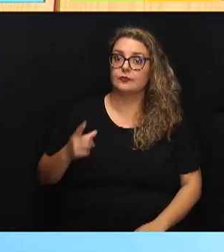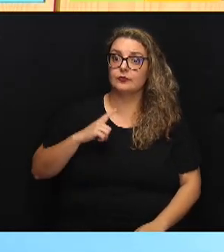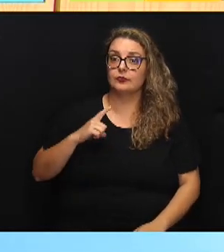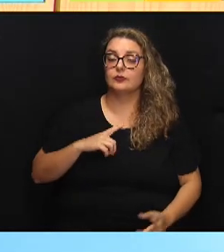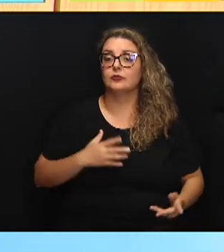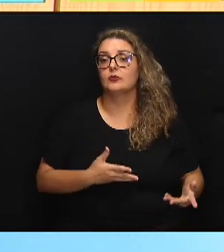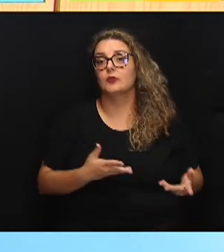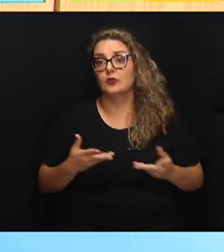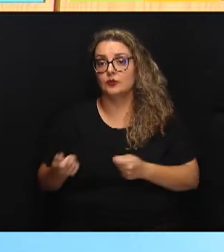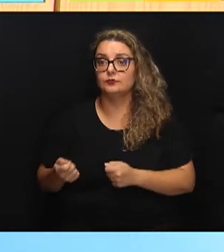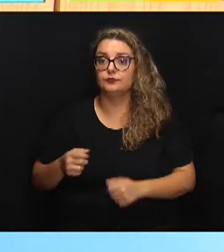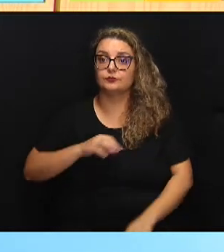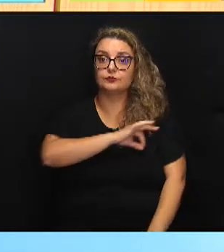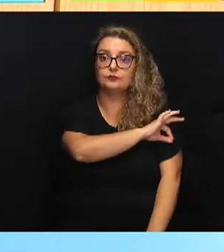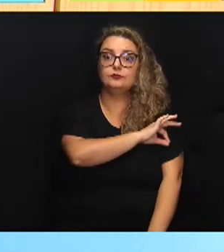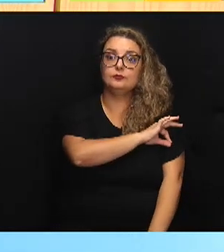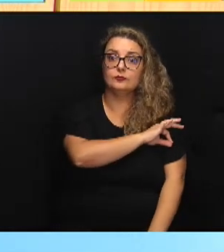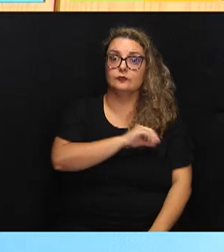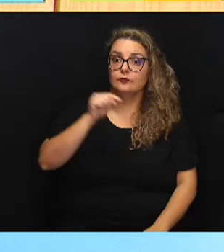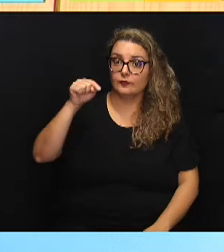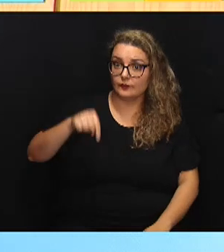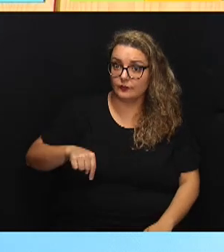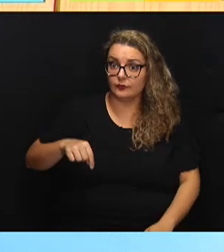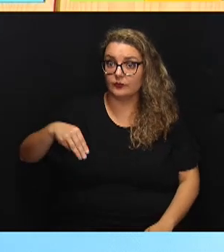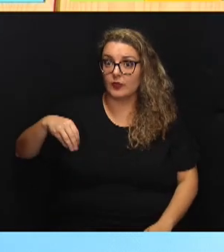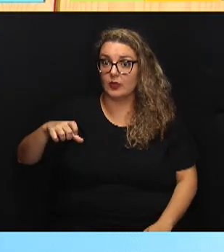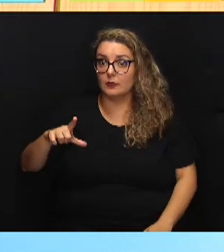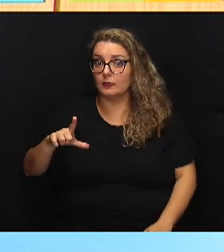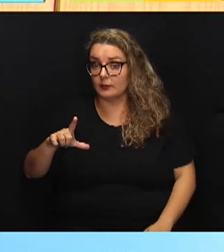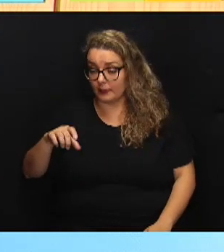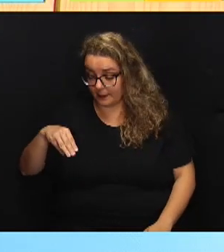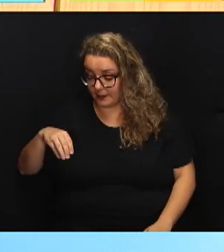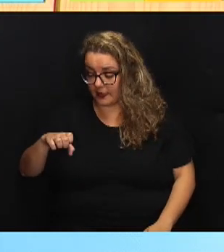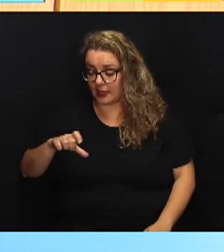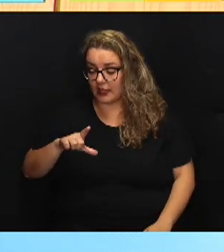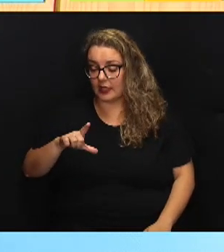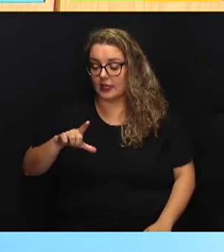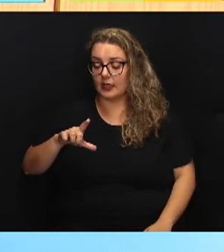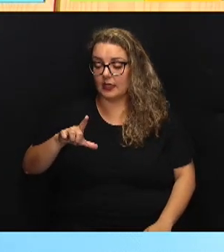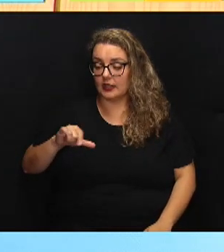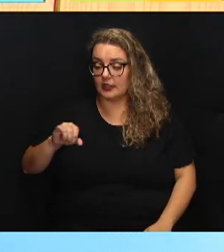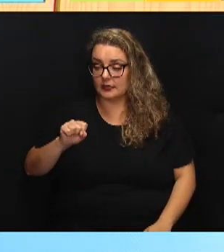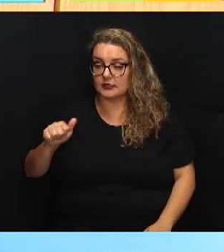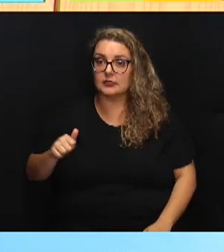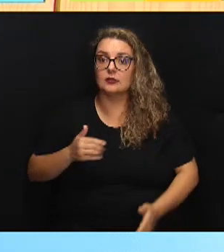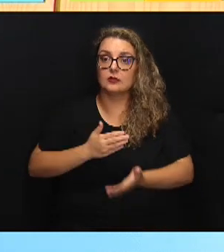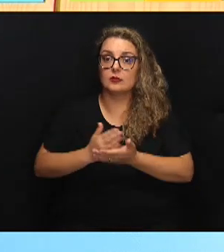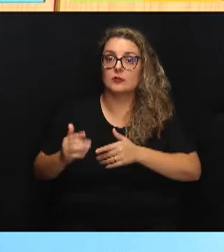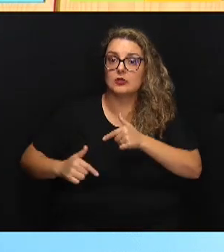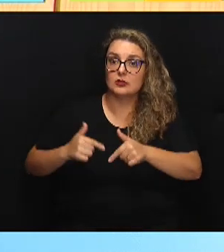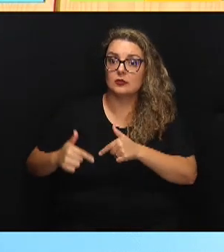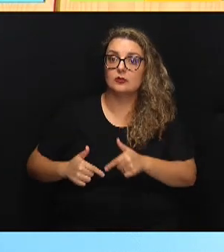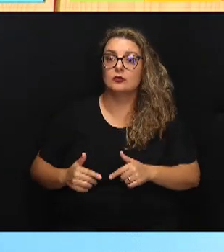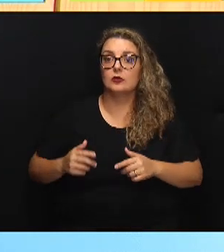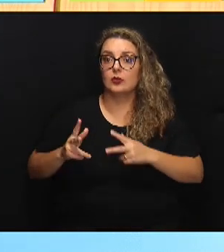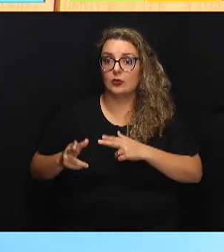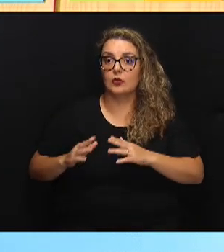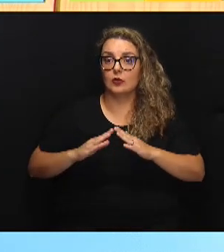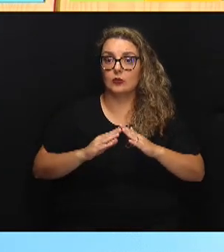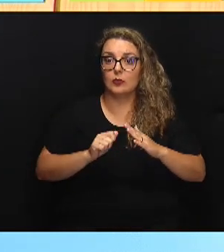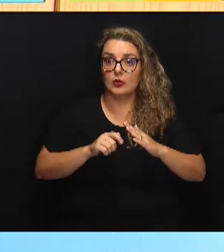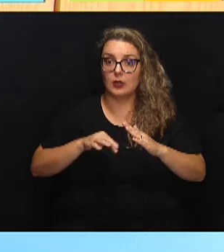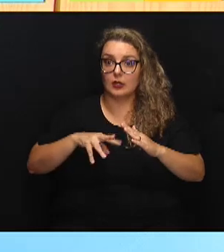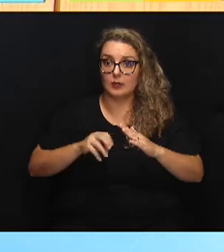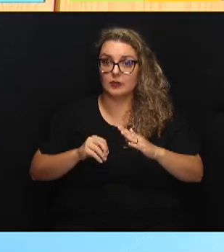da Prefeitura de Campinas para que a Melissa, então, iniciasse um trabalho com um abrigo institucional, Lar